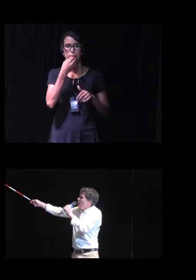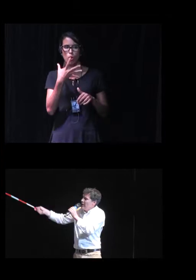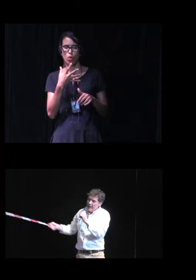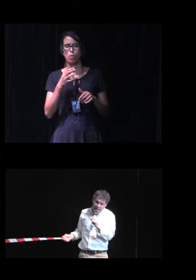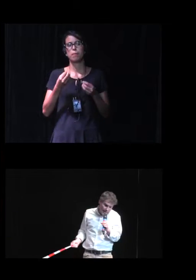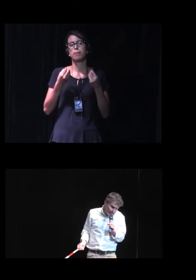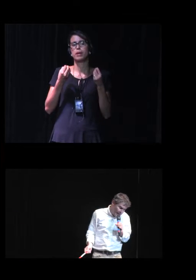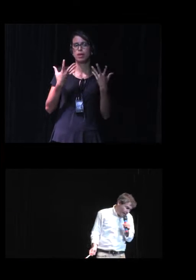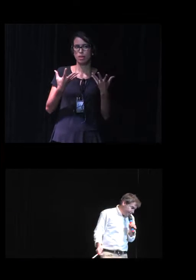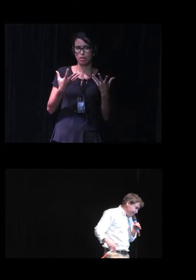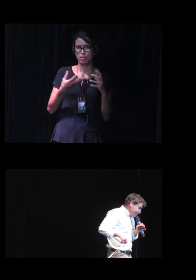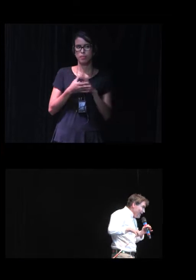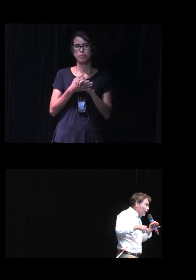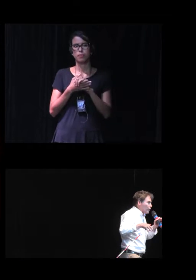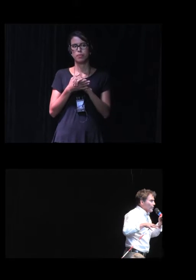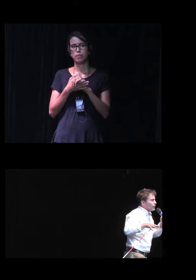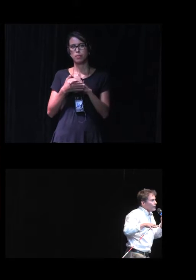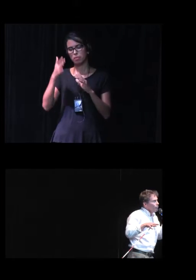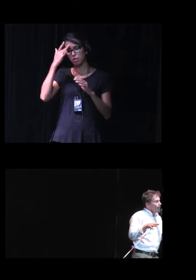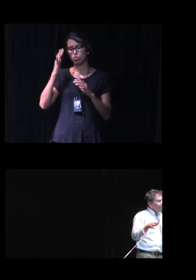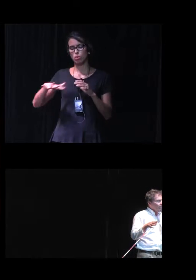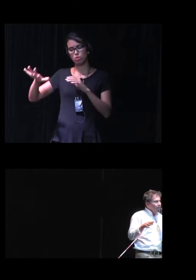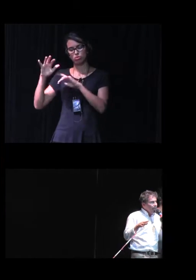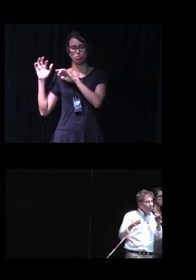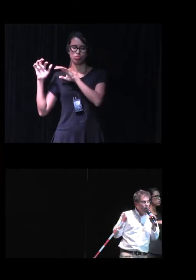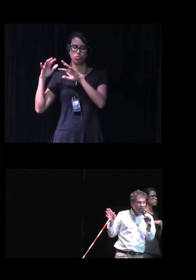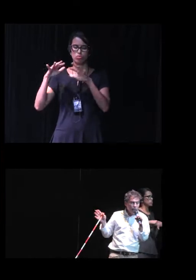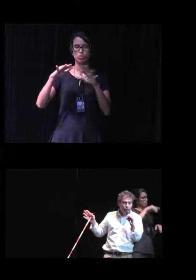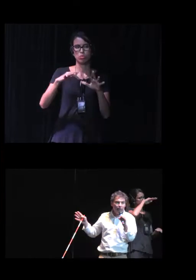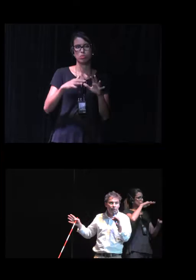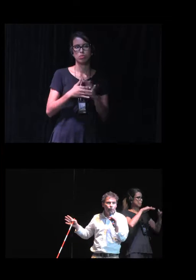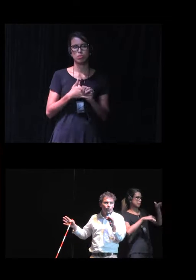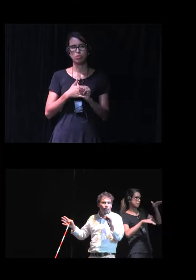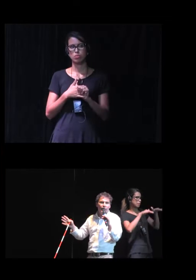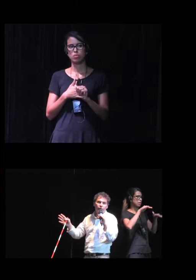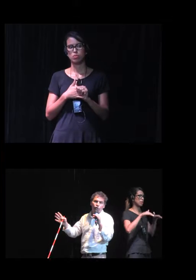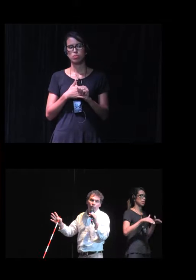espaços com diferentes alturas são ideal para